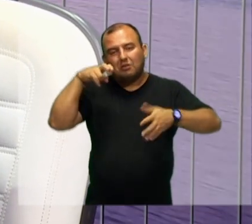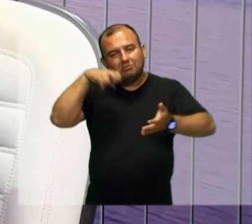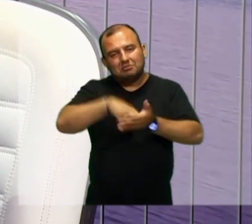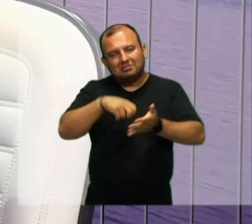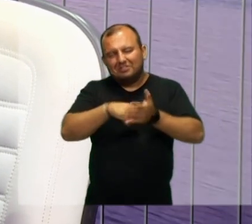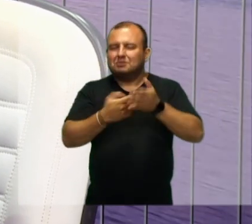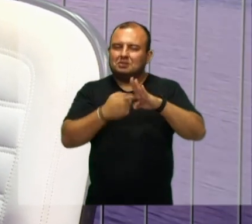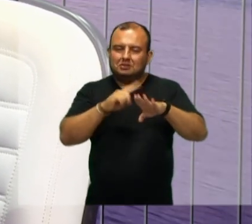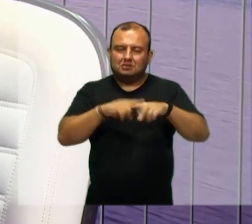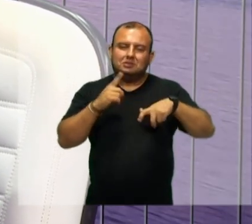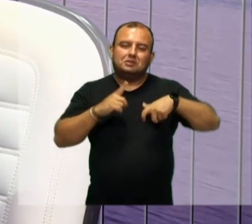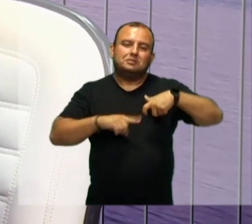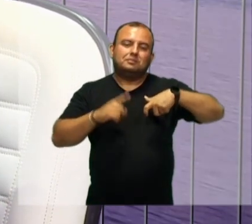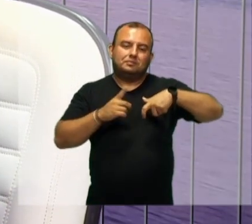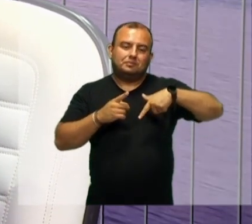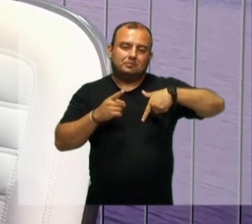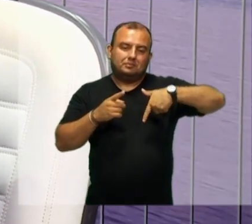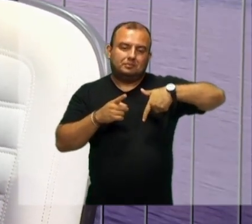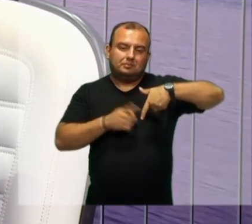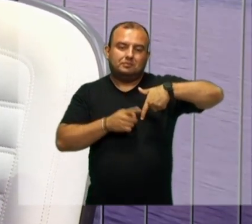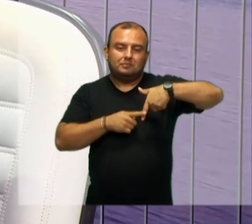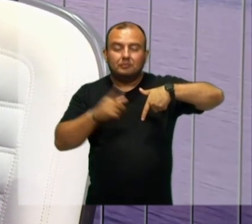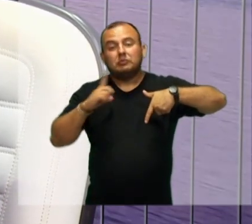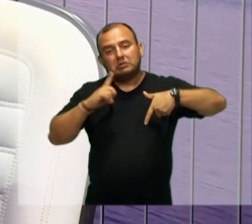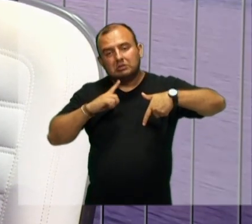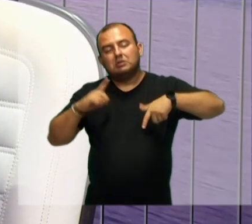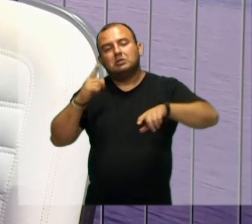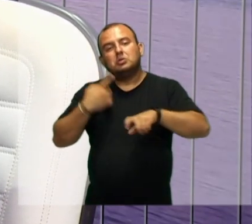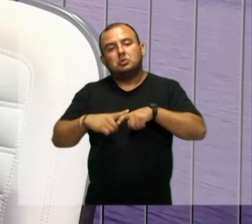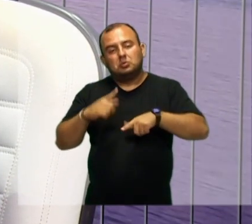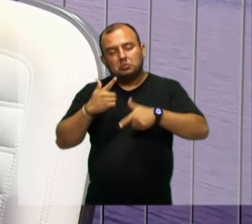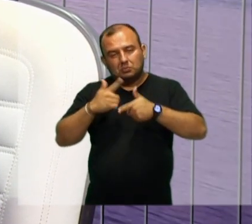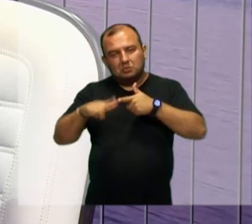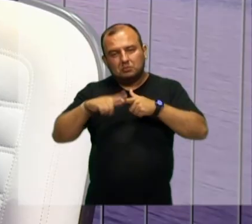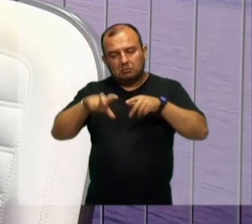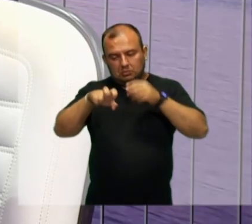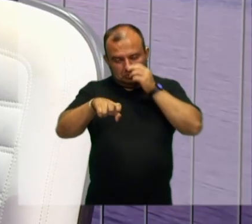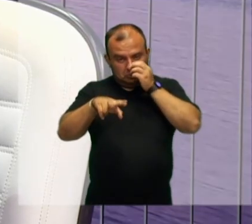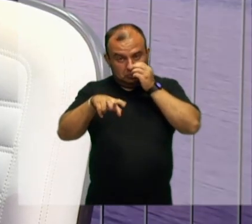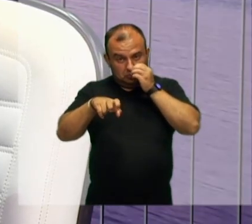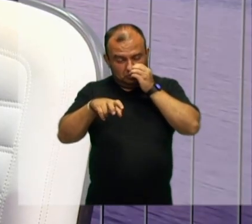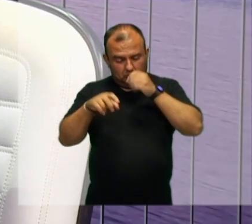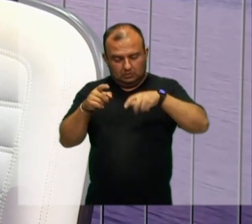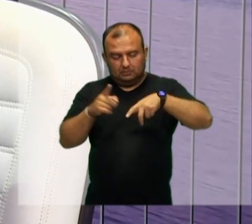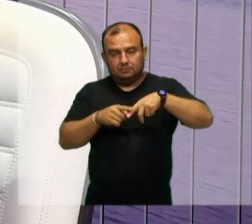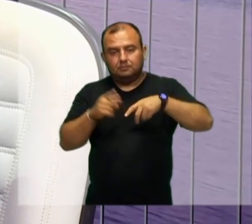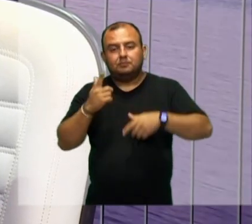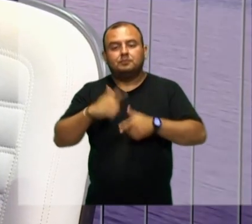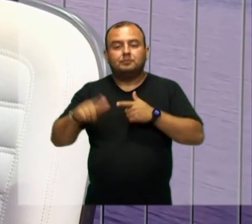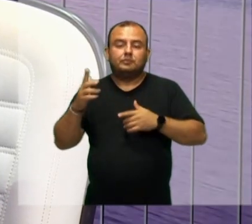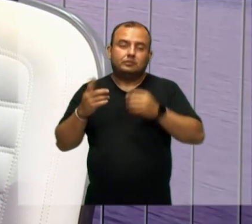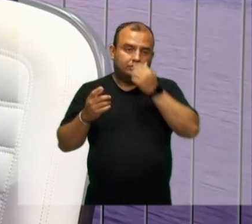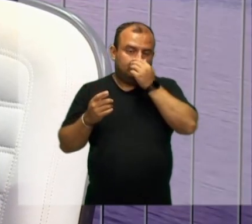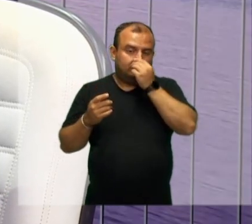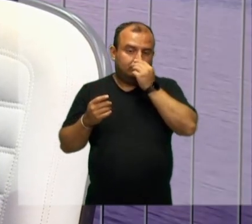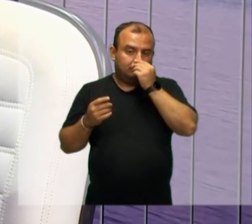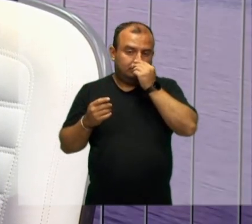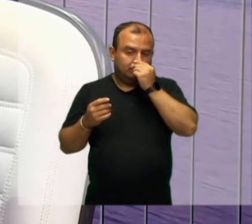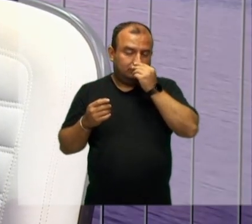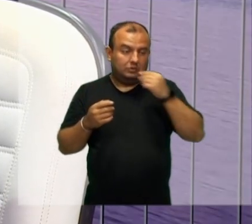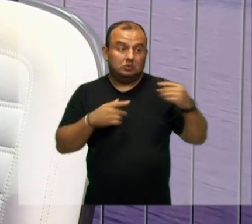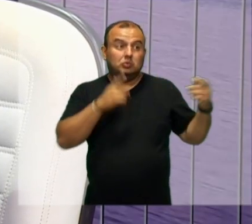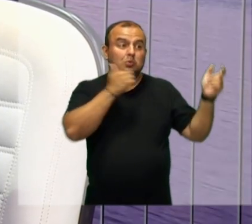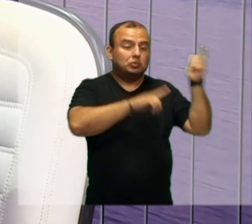joelho, da perna direita, a perna que tenho. E aí chegou uma hora que eu tive que pôr a minha saúde à frente